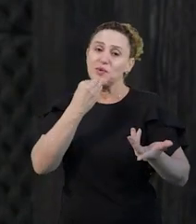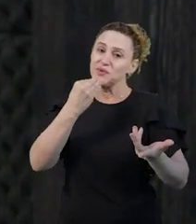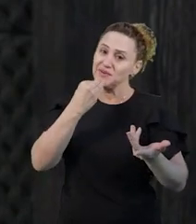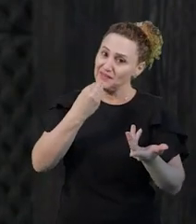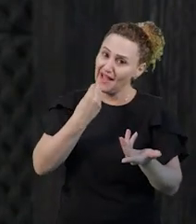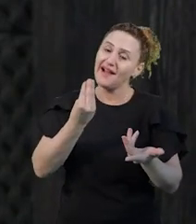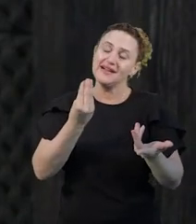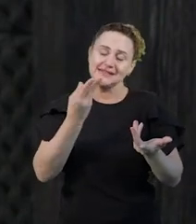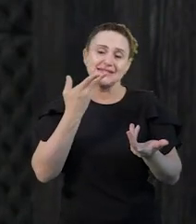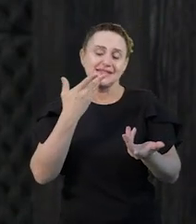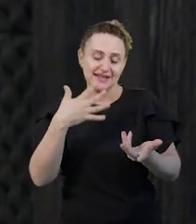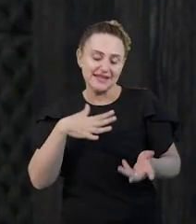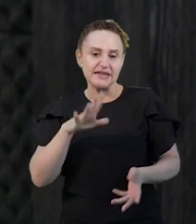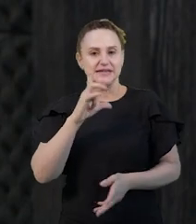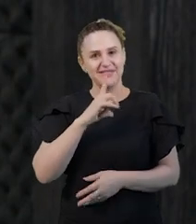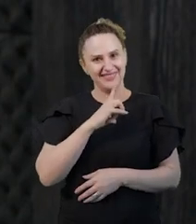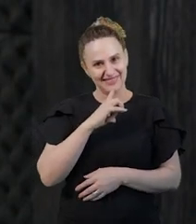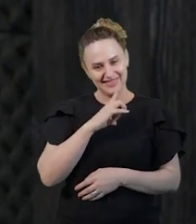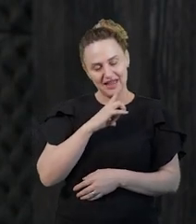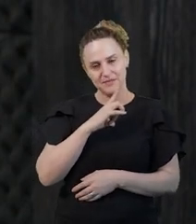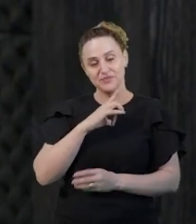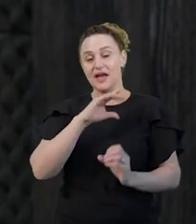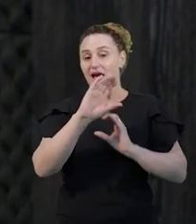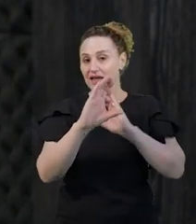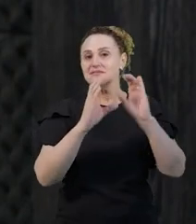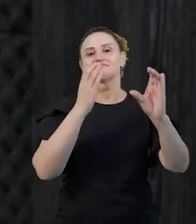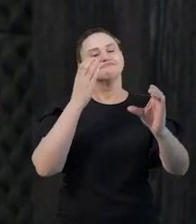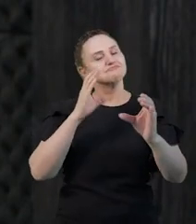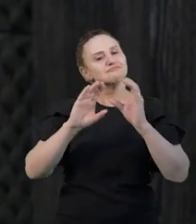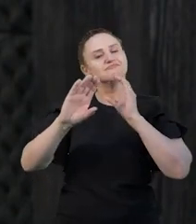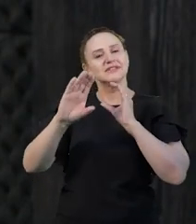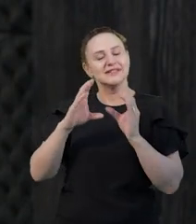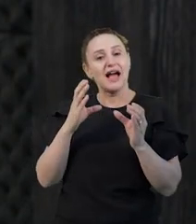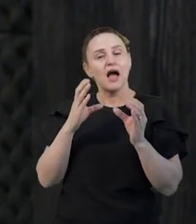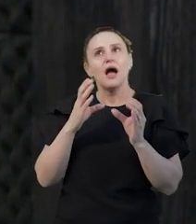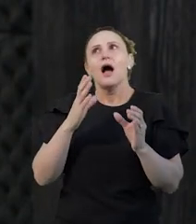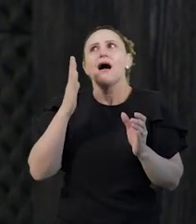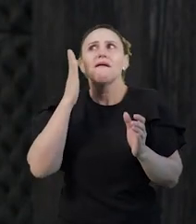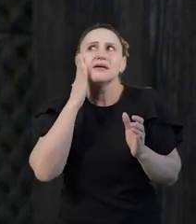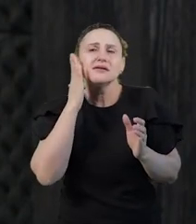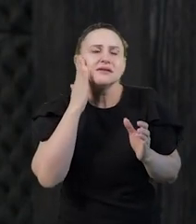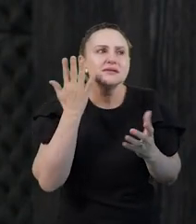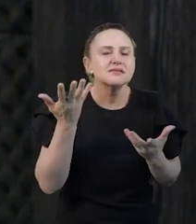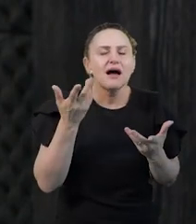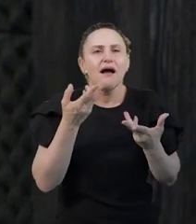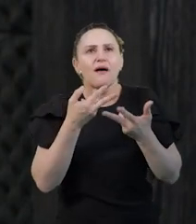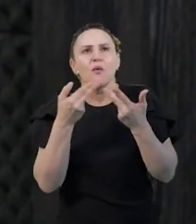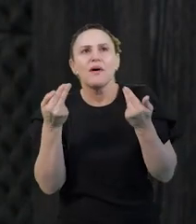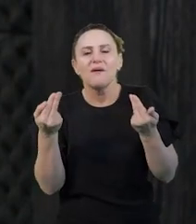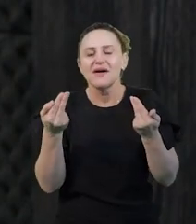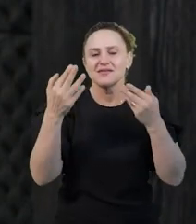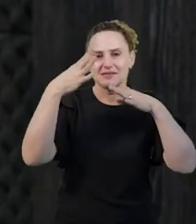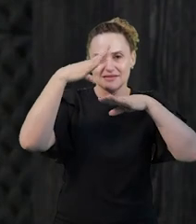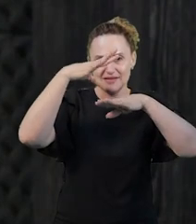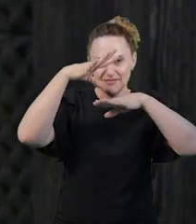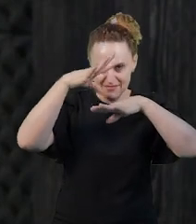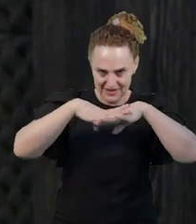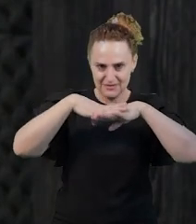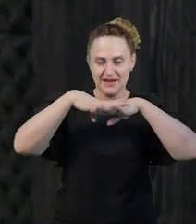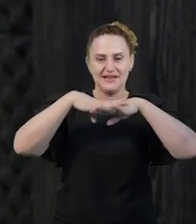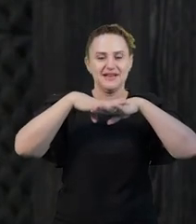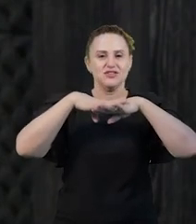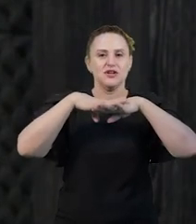presentes, a criança se comunicar e às vezes ali sai algo sobre matemática, mas que não é da